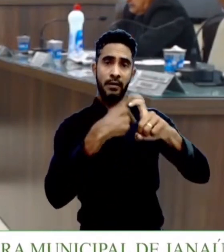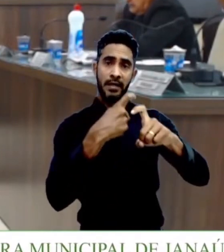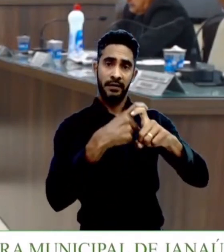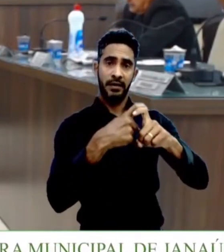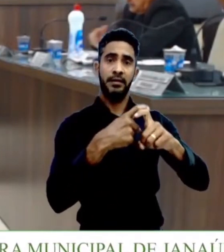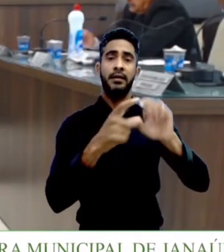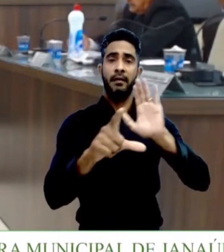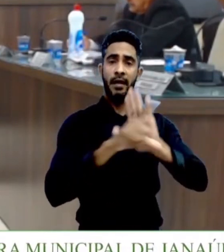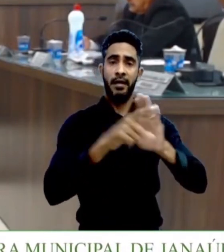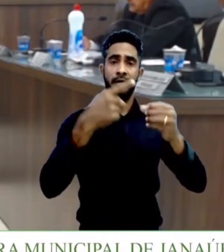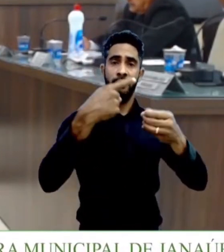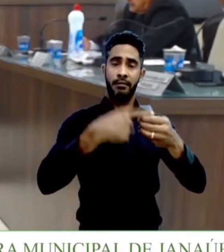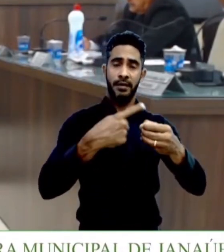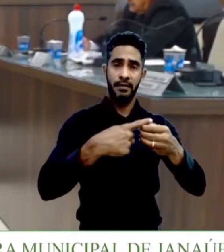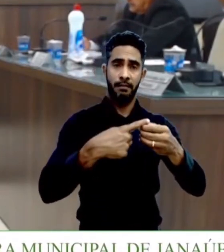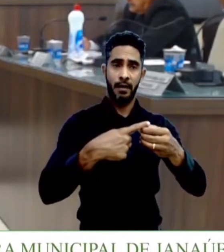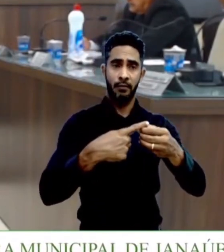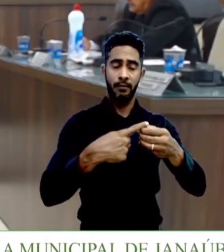Orgânica Municipal.